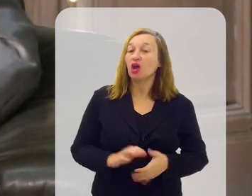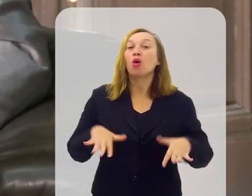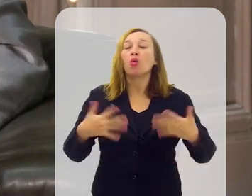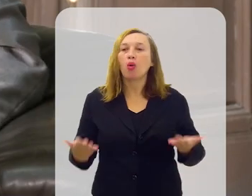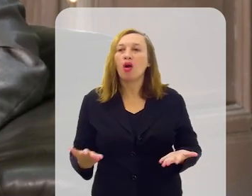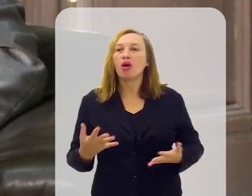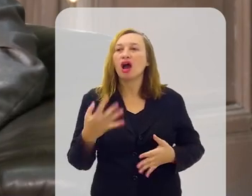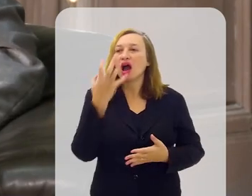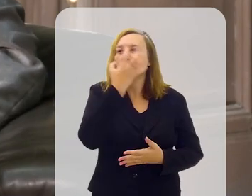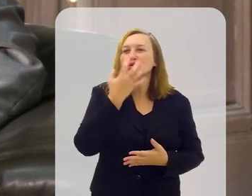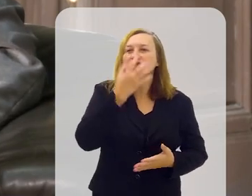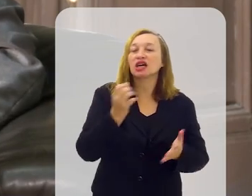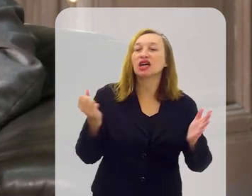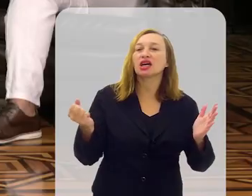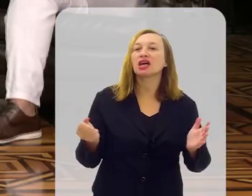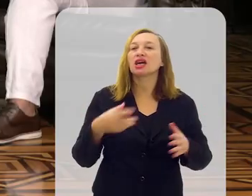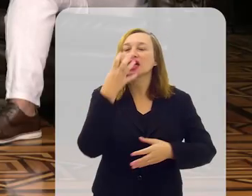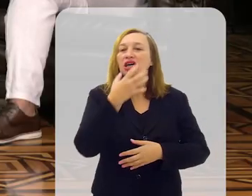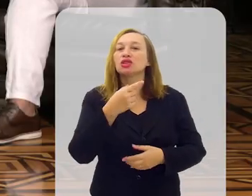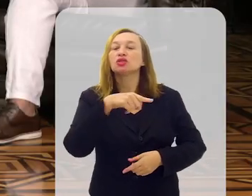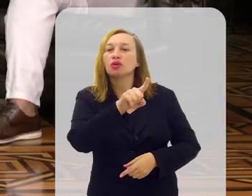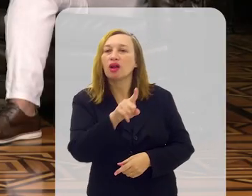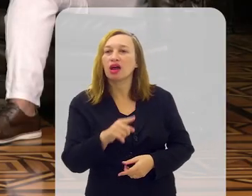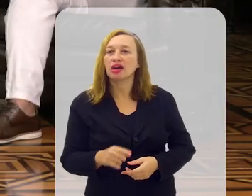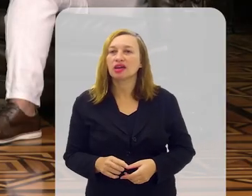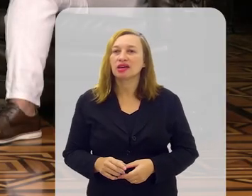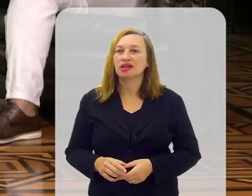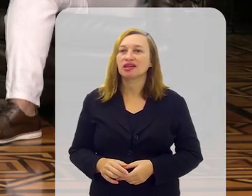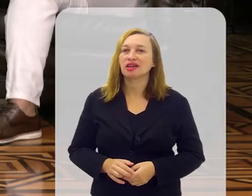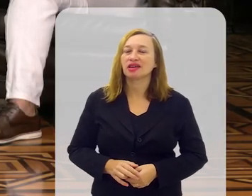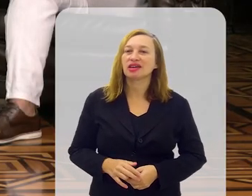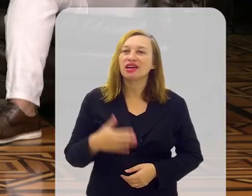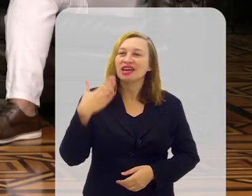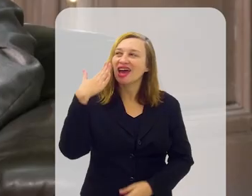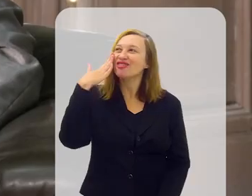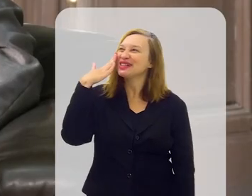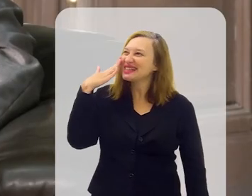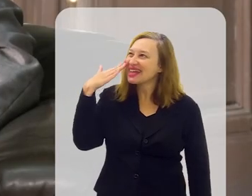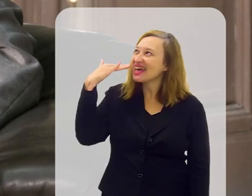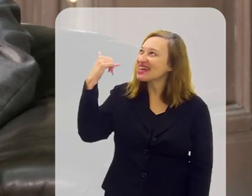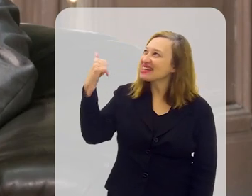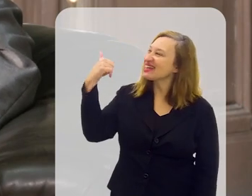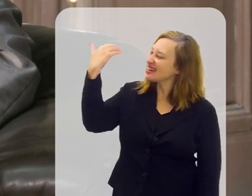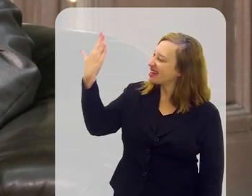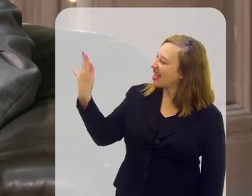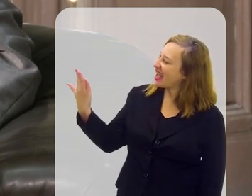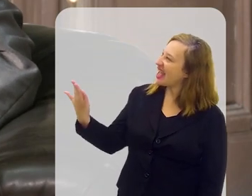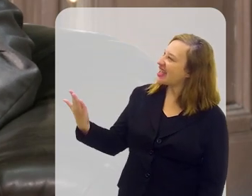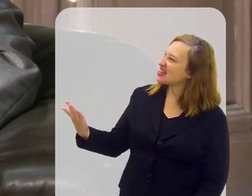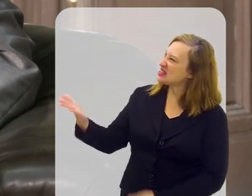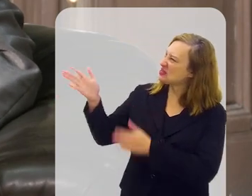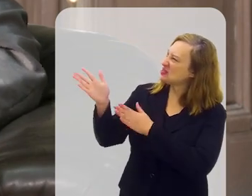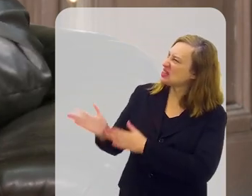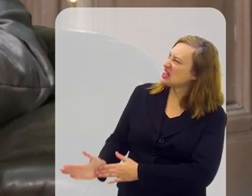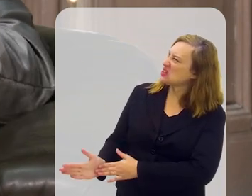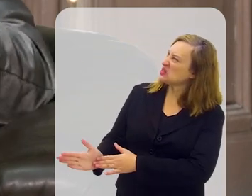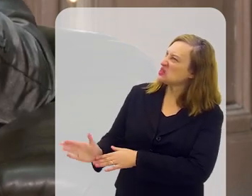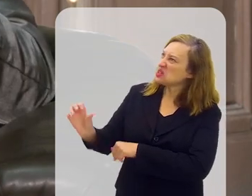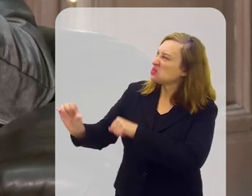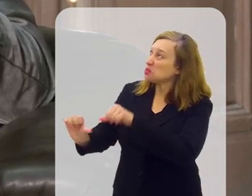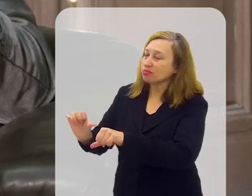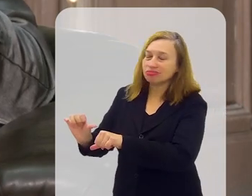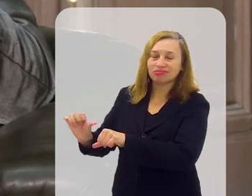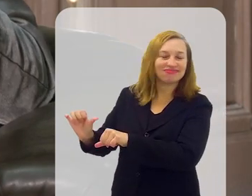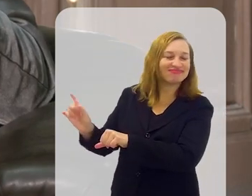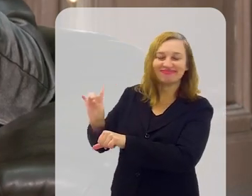bacana. Qual a música que meu bispo cantou lá? Qual foi a música? Eu cantei. Canta um pedacinho pra gente. Pois eu sei que ele é fiel, não mudou e